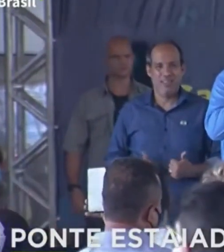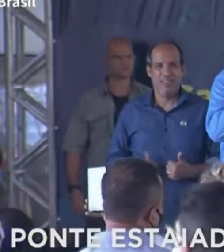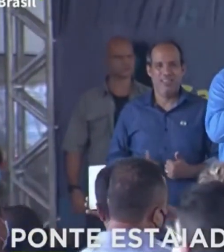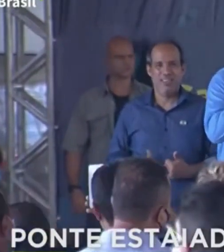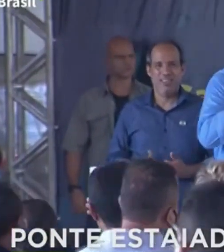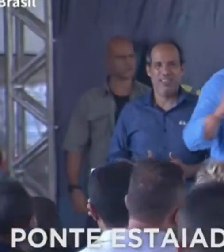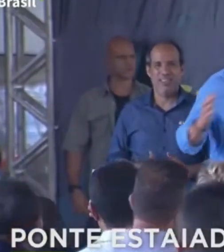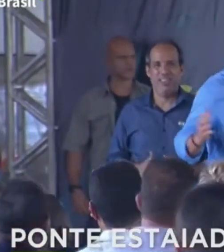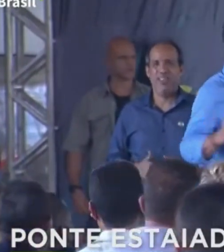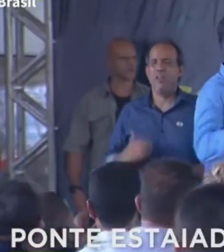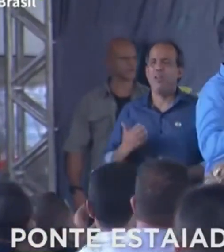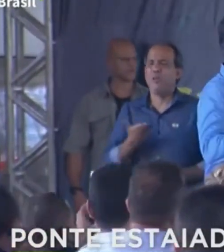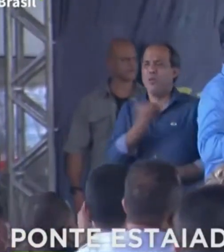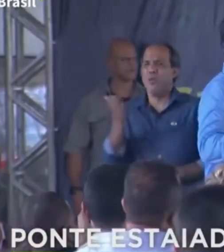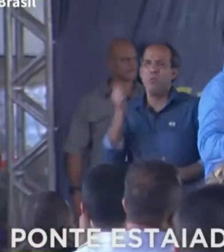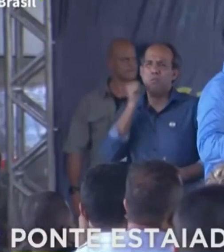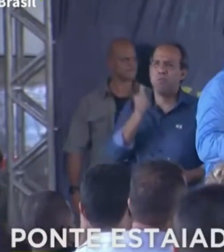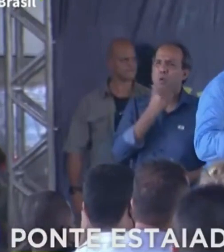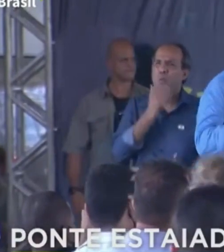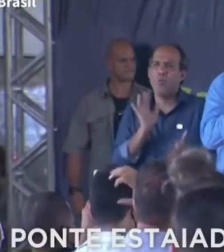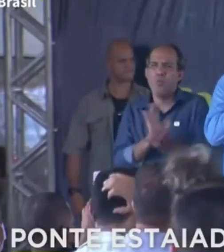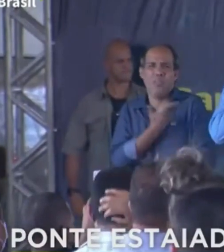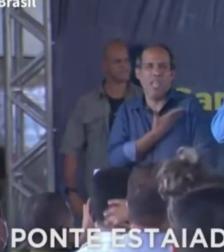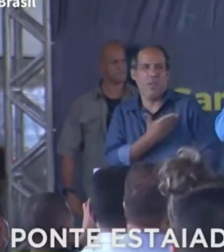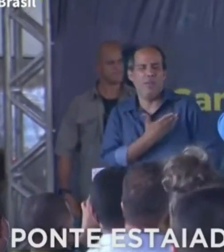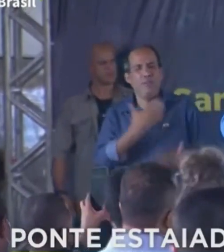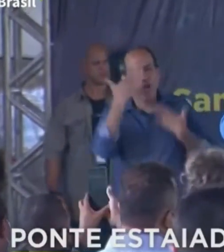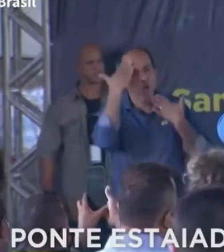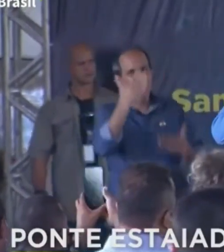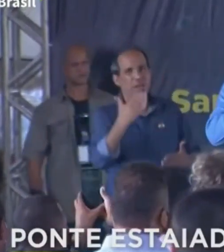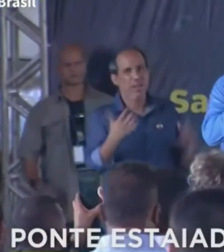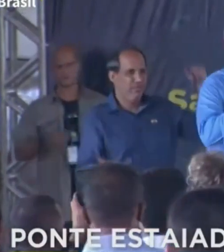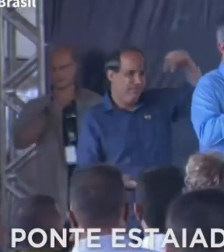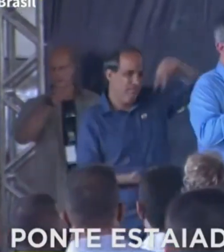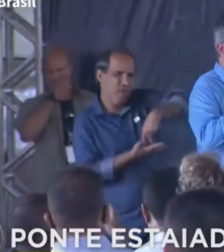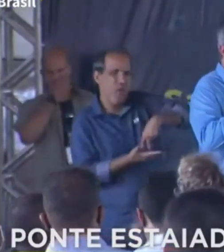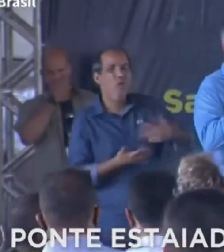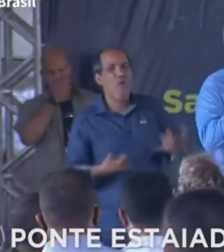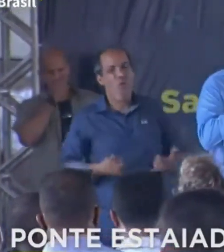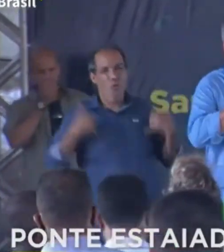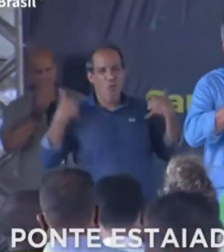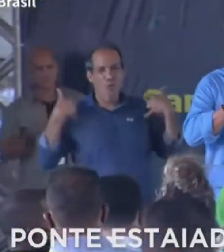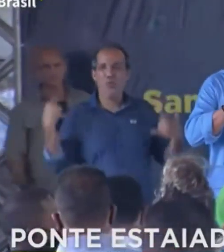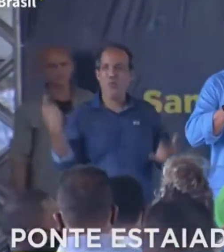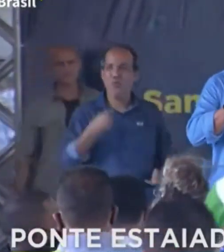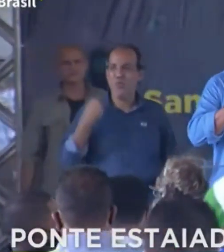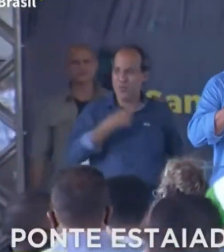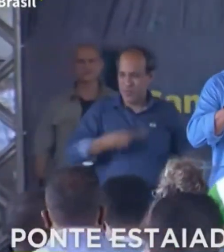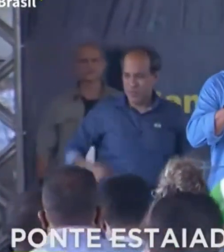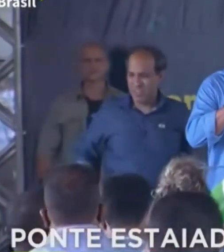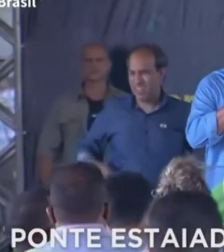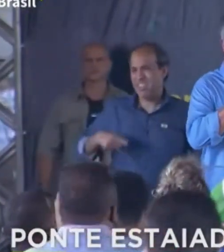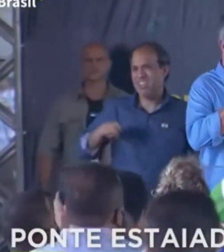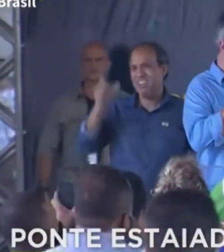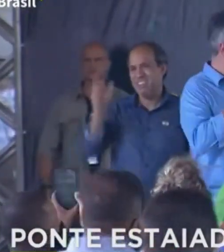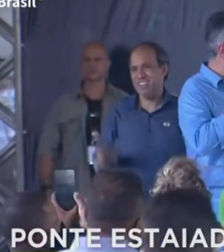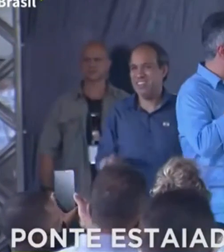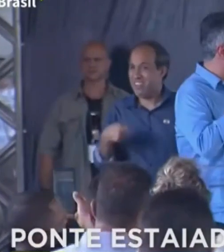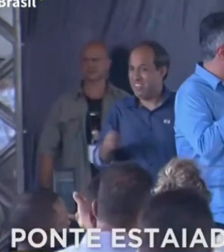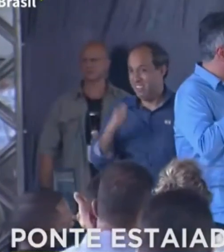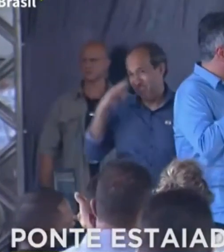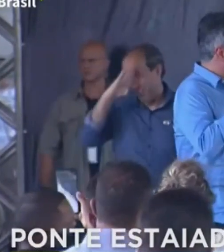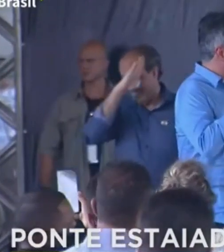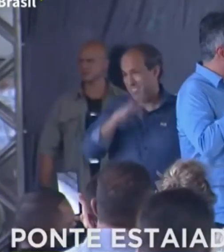Mas, meus amigos, minhas amigas, agradecer aqui a presença honrosa do nosso presidente Jair Messias